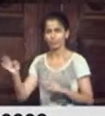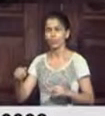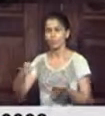outro, dos estados da federação. Por isso essa casa tem uma responsabilidade gigantesca na apreciação da lei